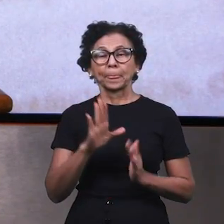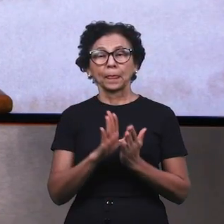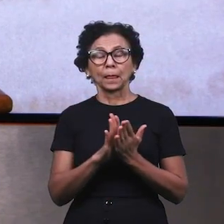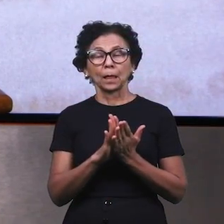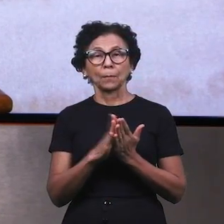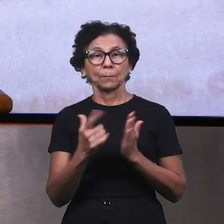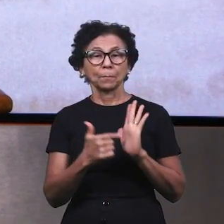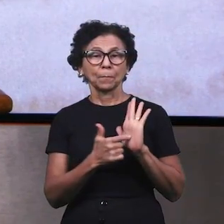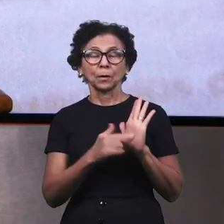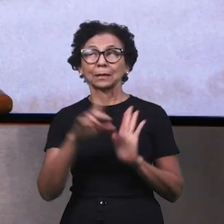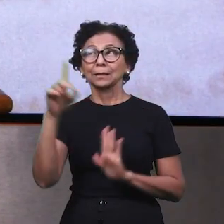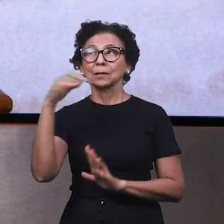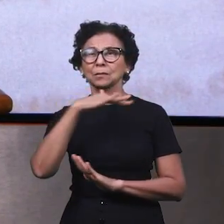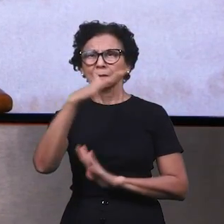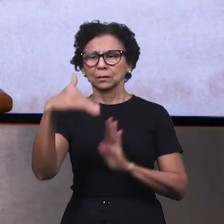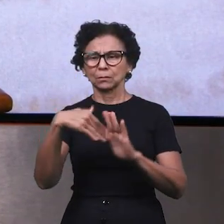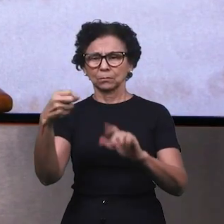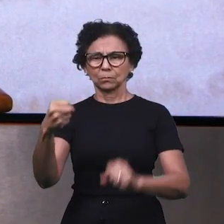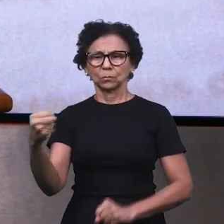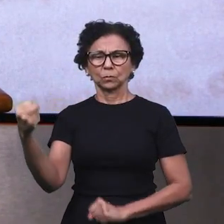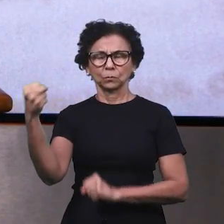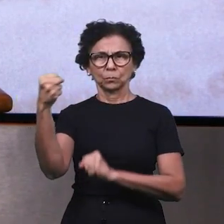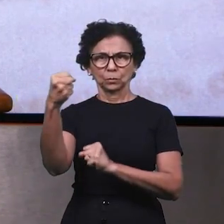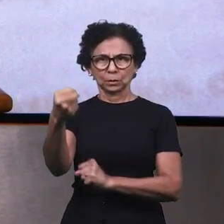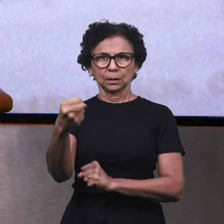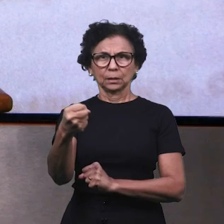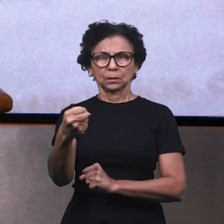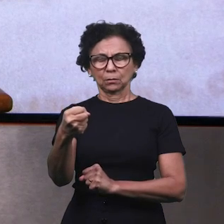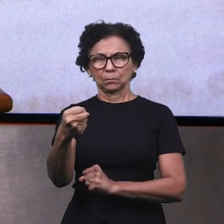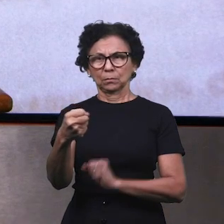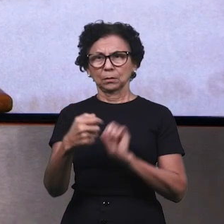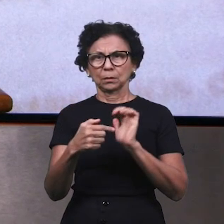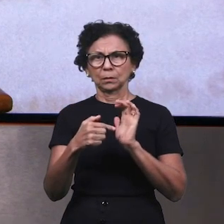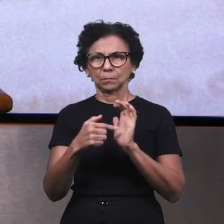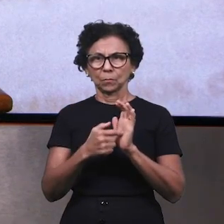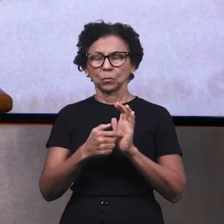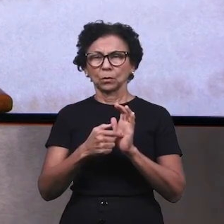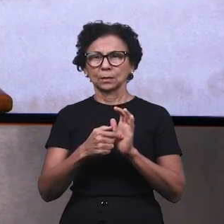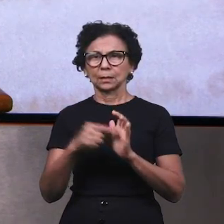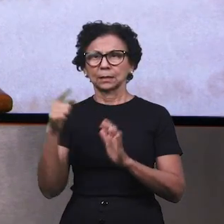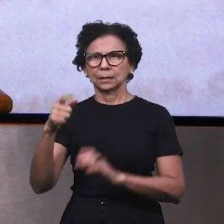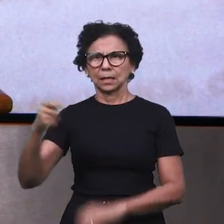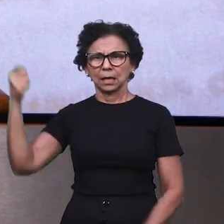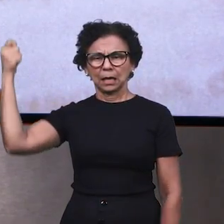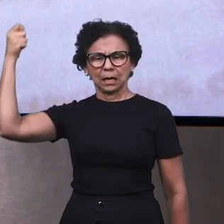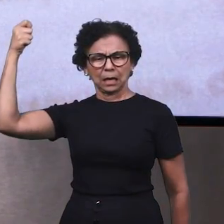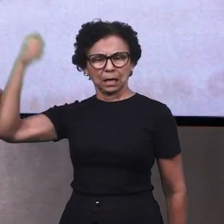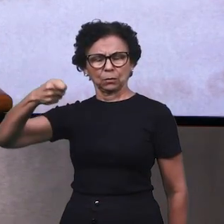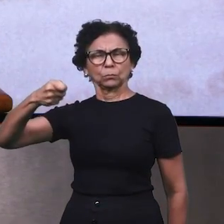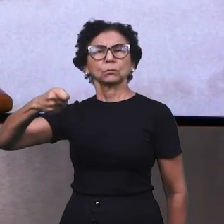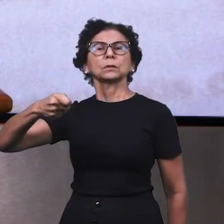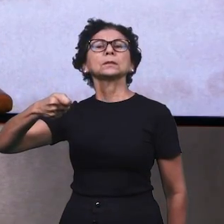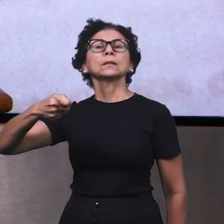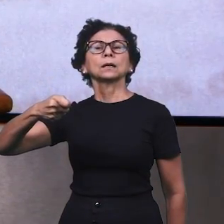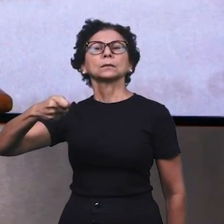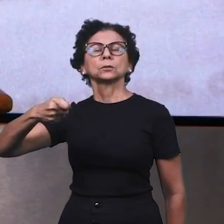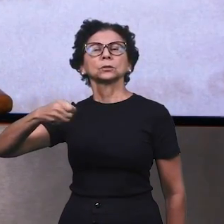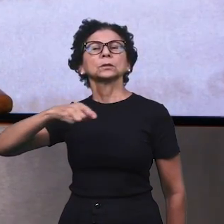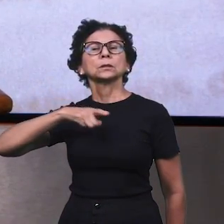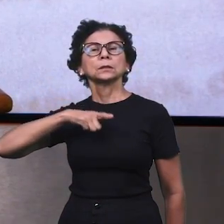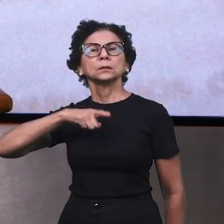todo-poderoso, mostra que sua autoridade, guerreando com soldados mais